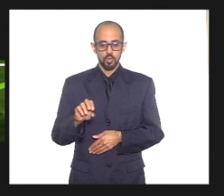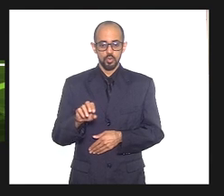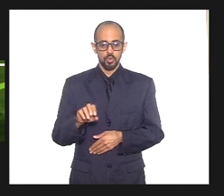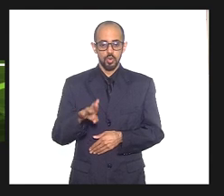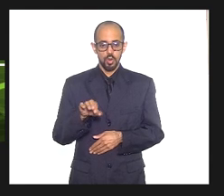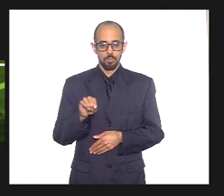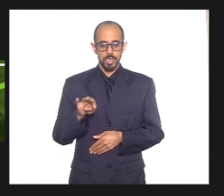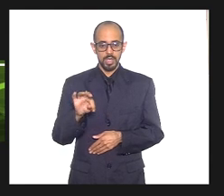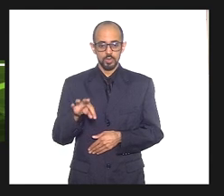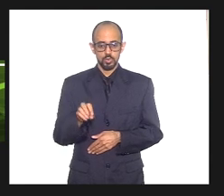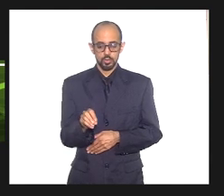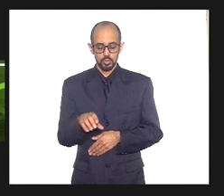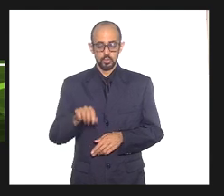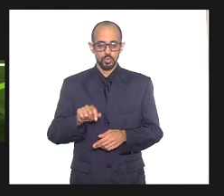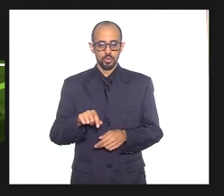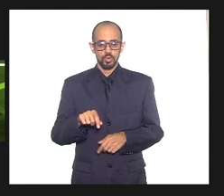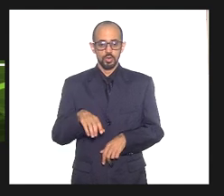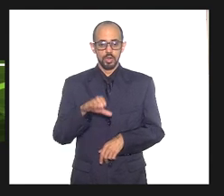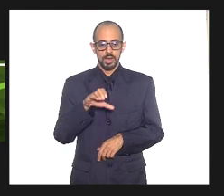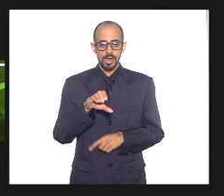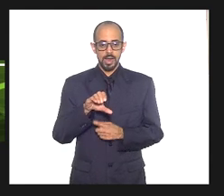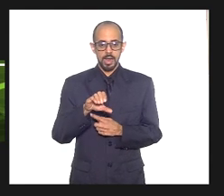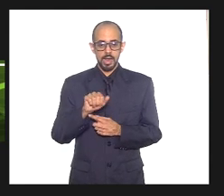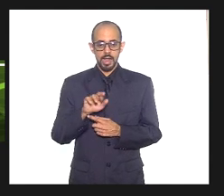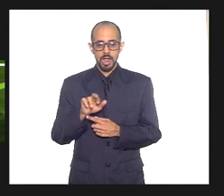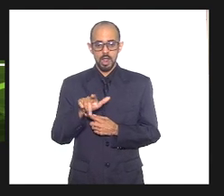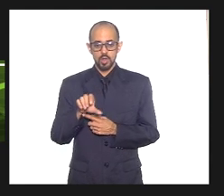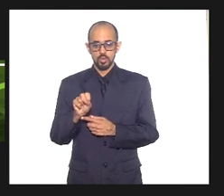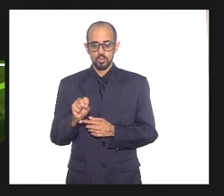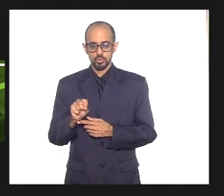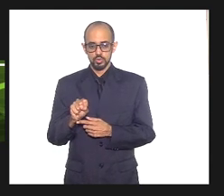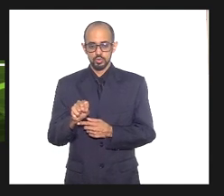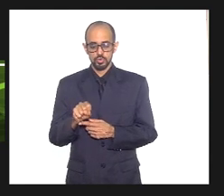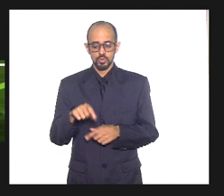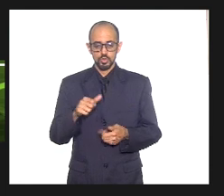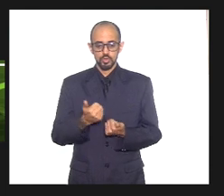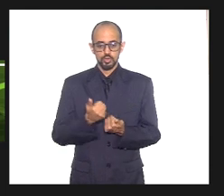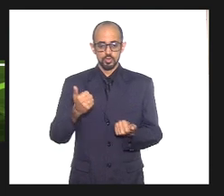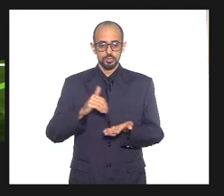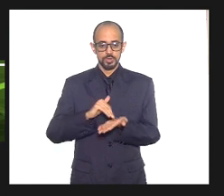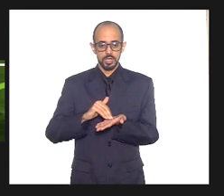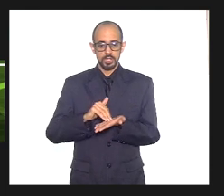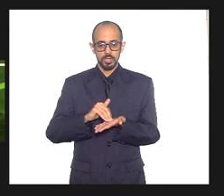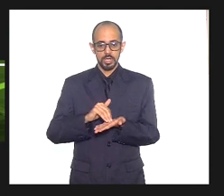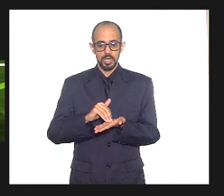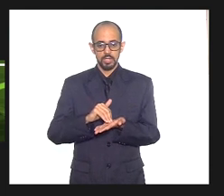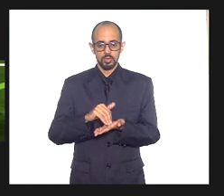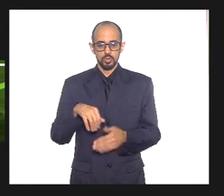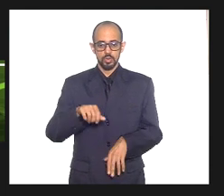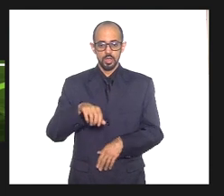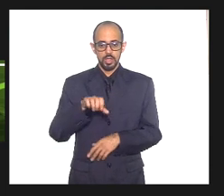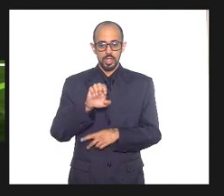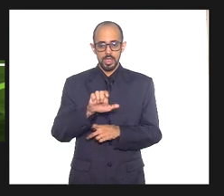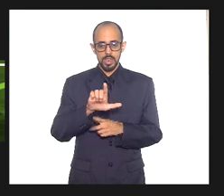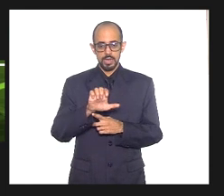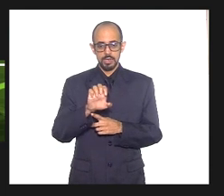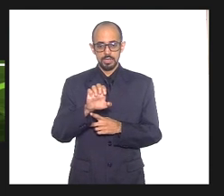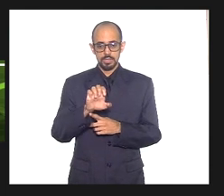subsecretário de Contabilidade, Carlos César Soares, subsecretária de Integridade, Elizabeth